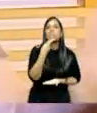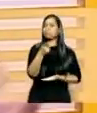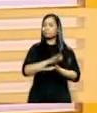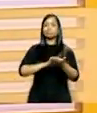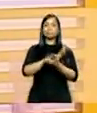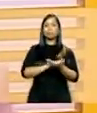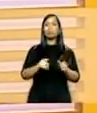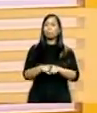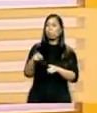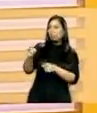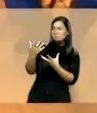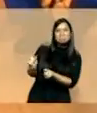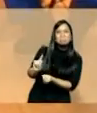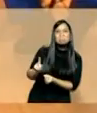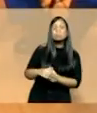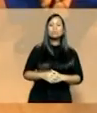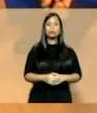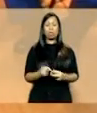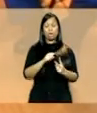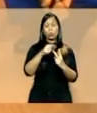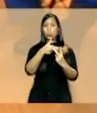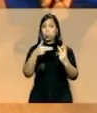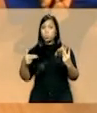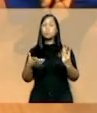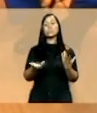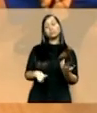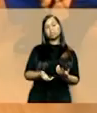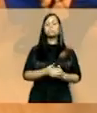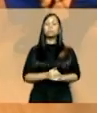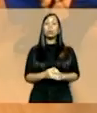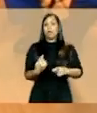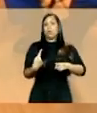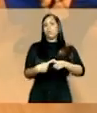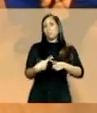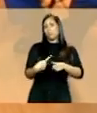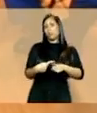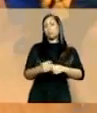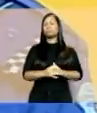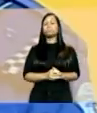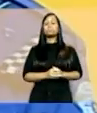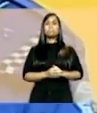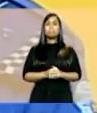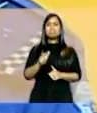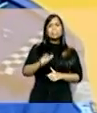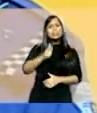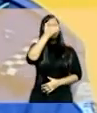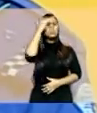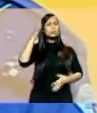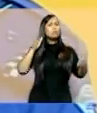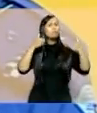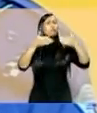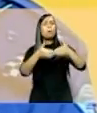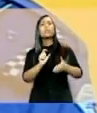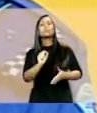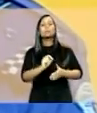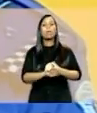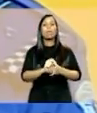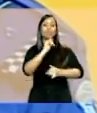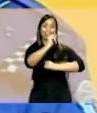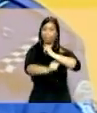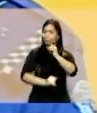que interessa para o outro, talvez, né? As duas coisas, eu acho. Porque as pessoas são muito focadas no